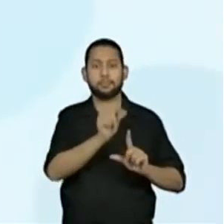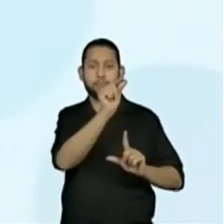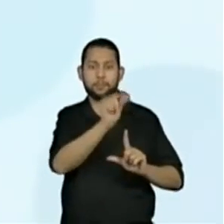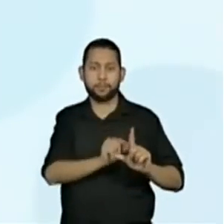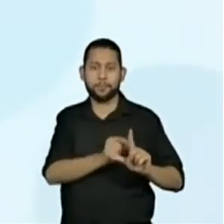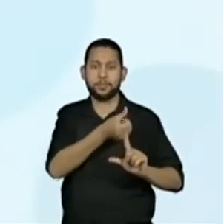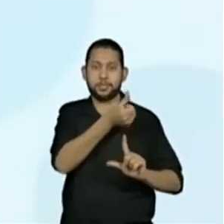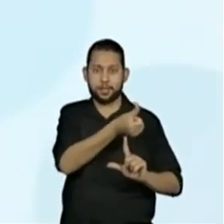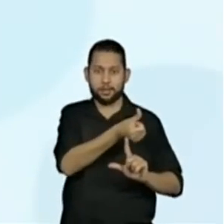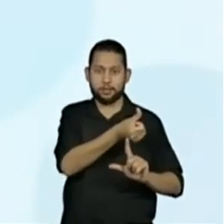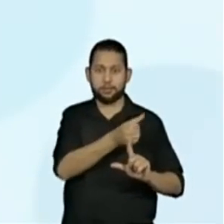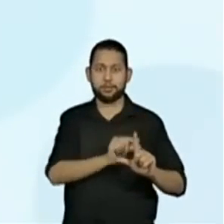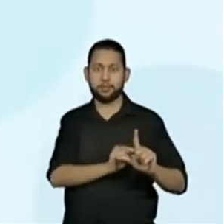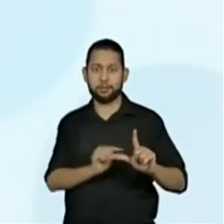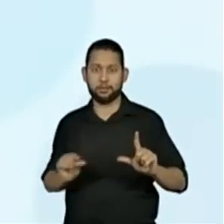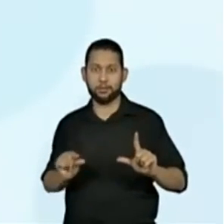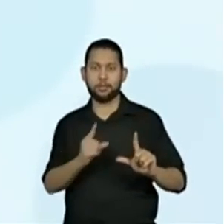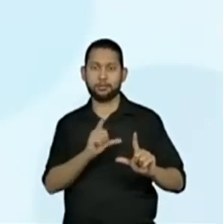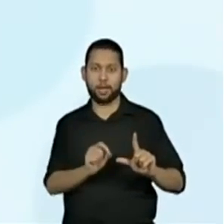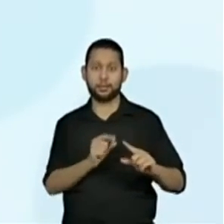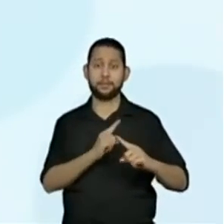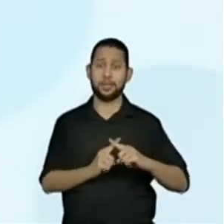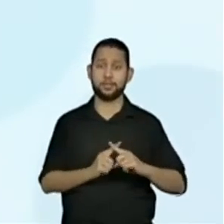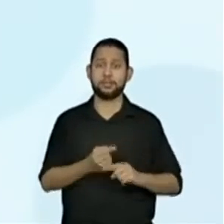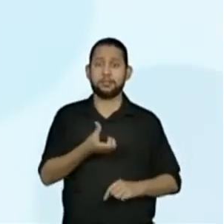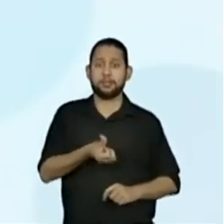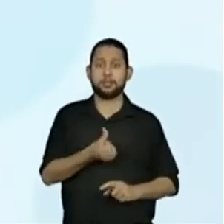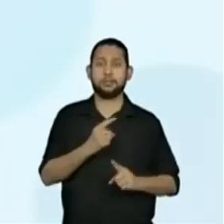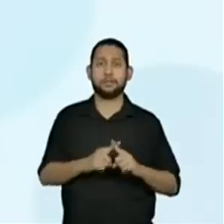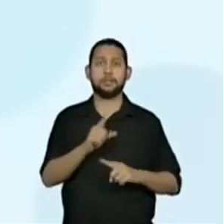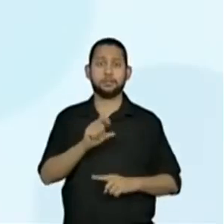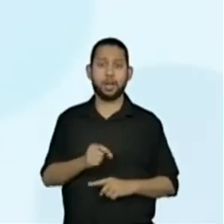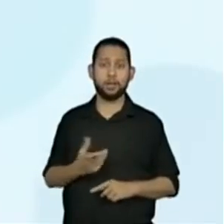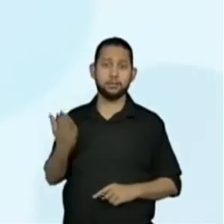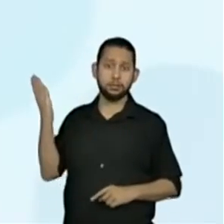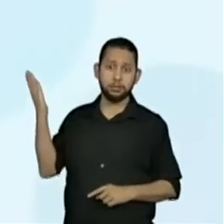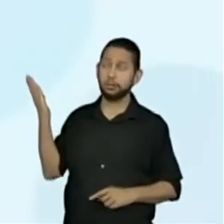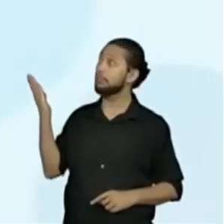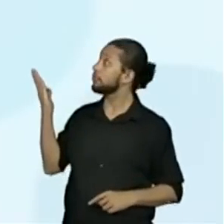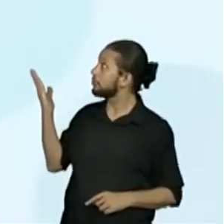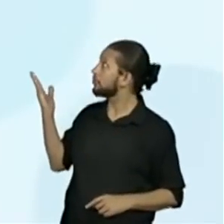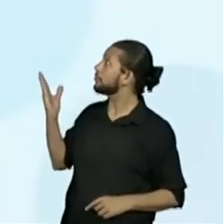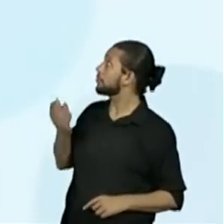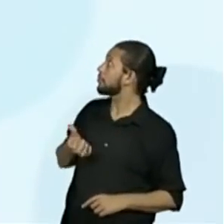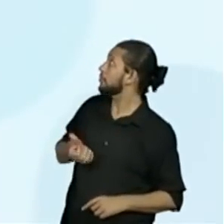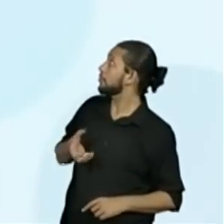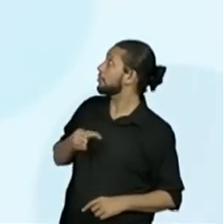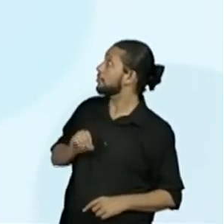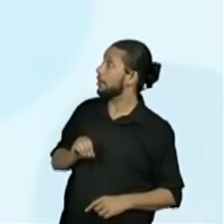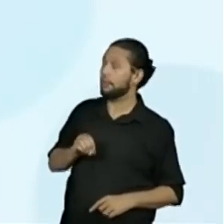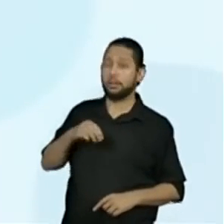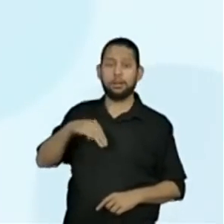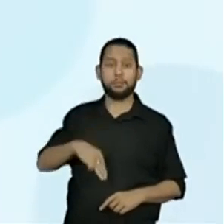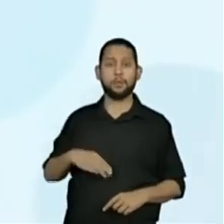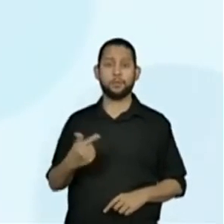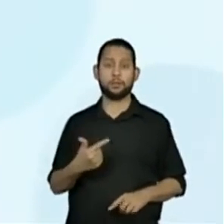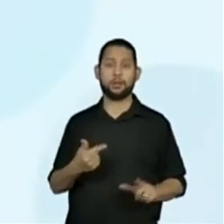10 que vai me resultar em quanto 60 M qu